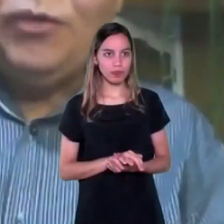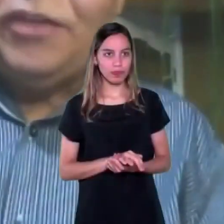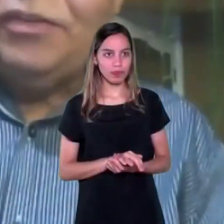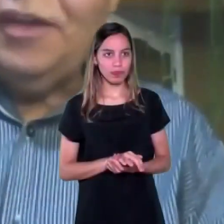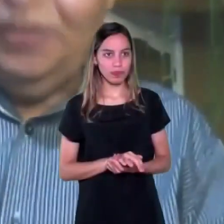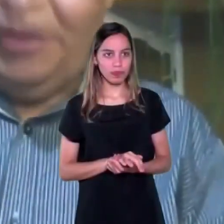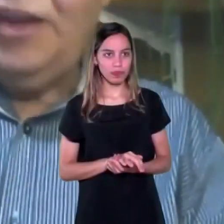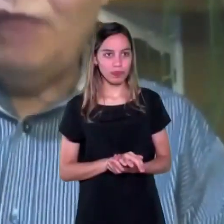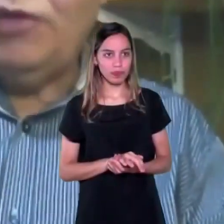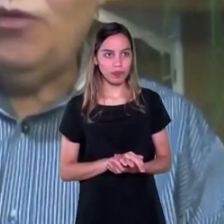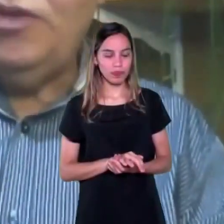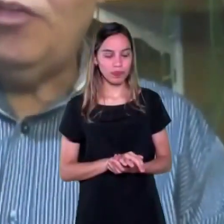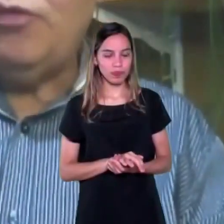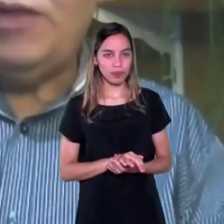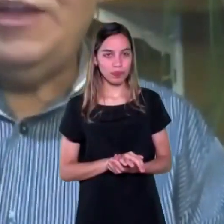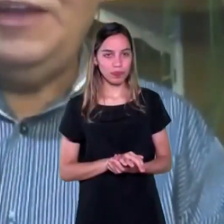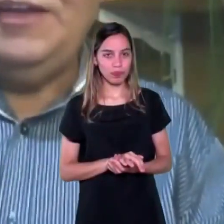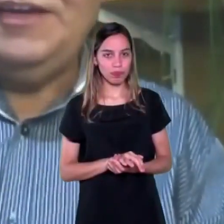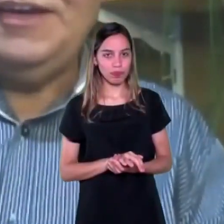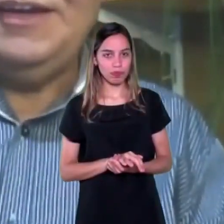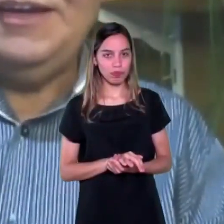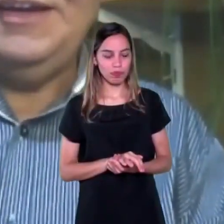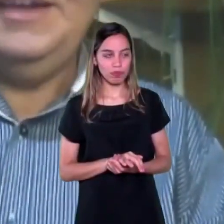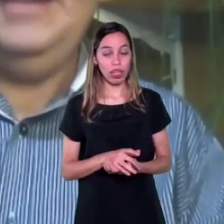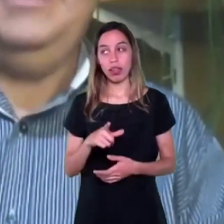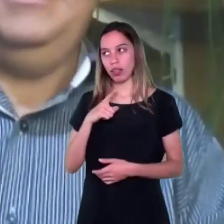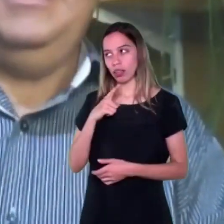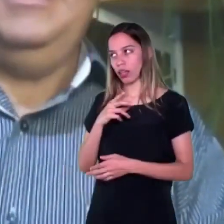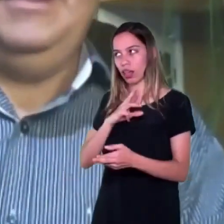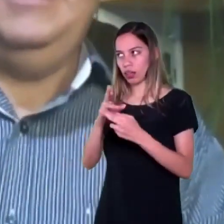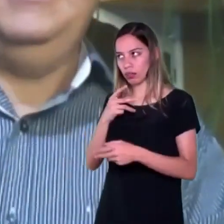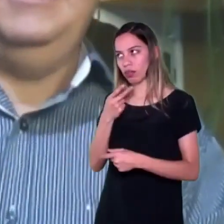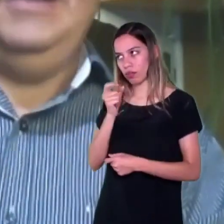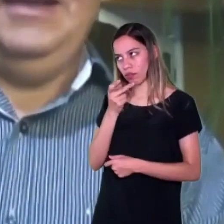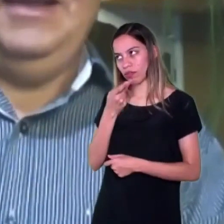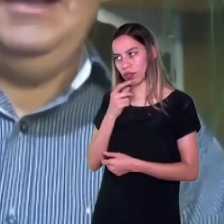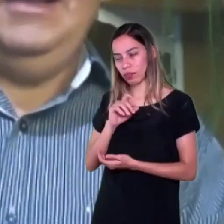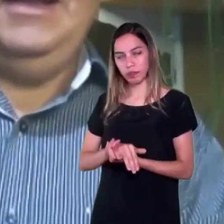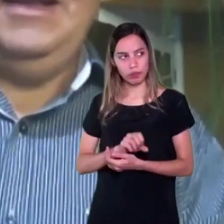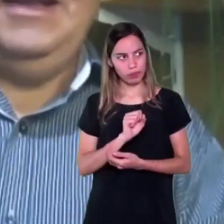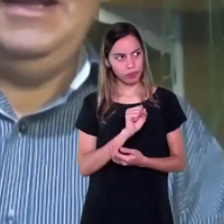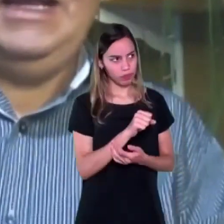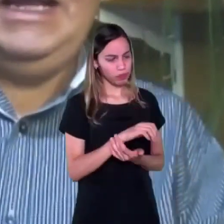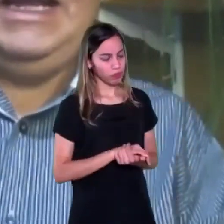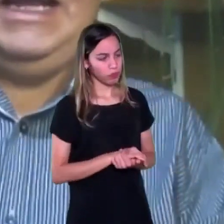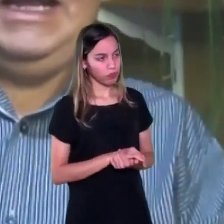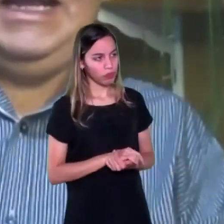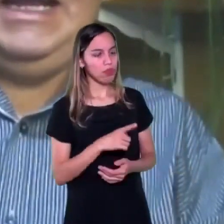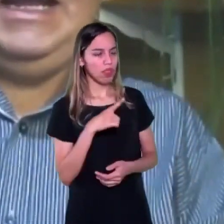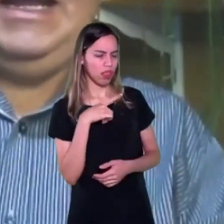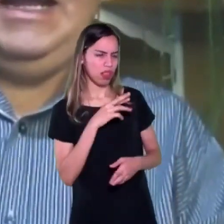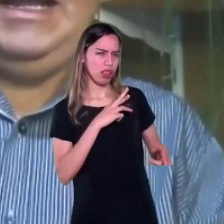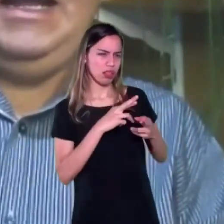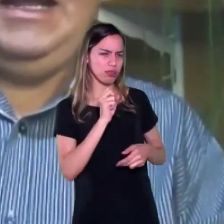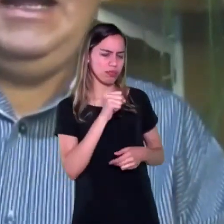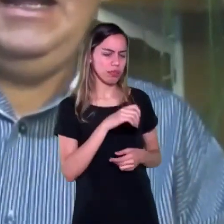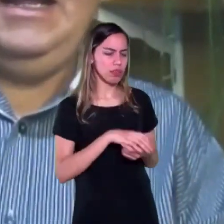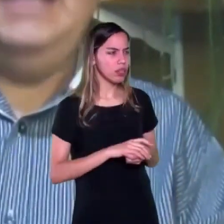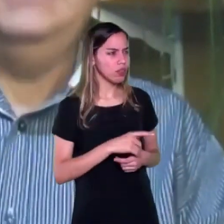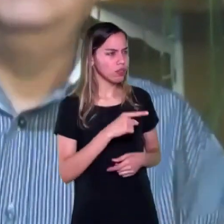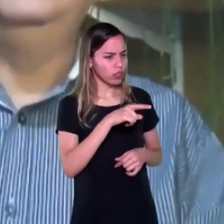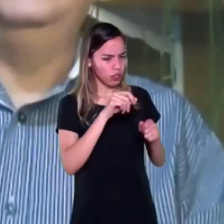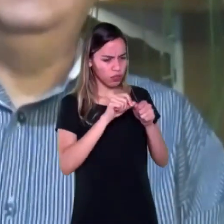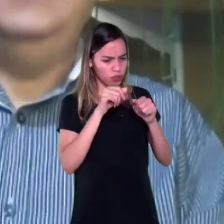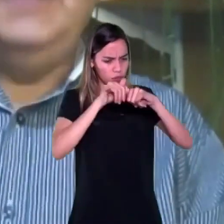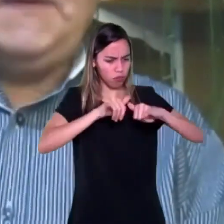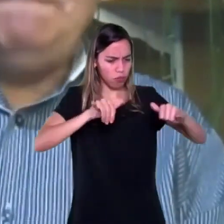sua pergunta tem a ver com isso que eu falei, né? Tem a ver, mas vocês fizeram uma publicação, né, de um